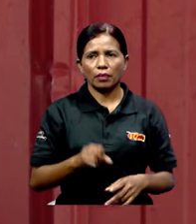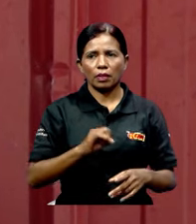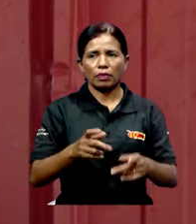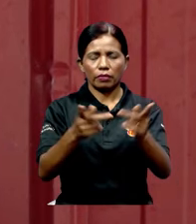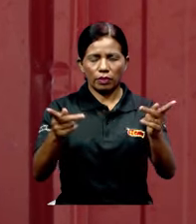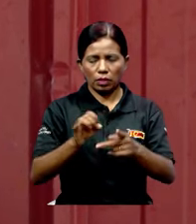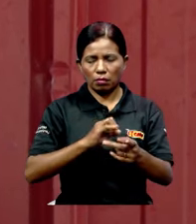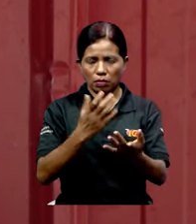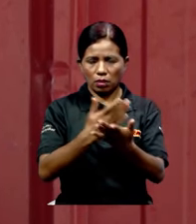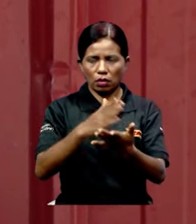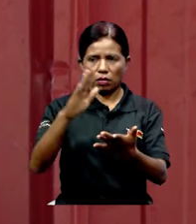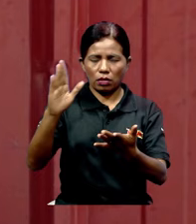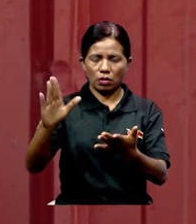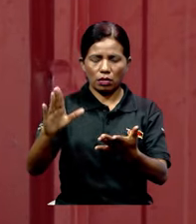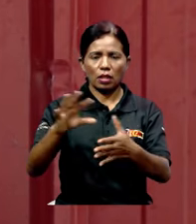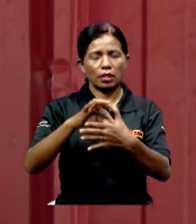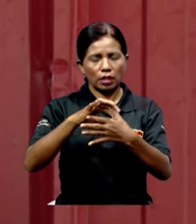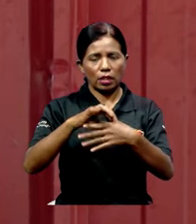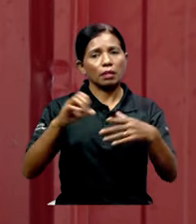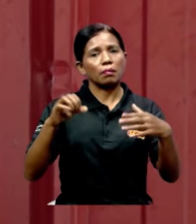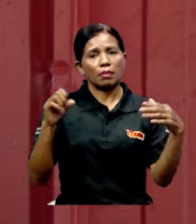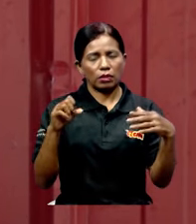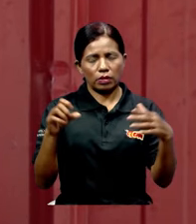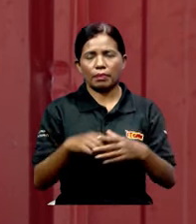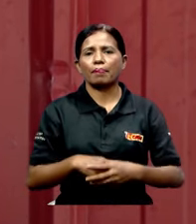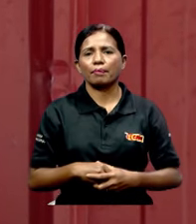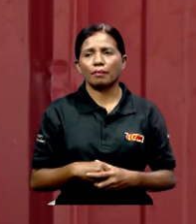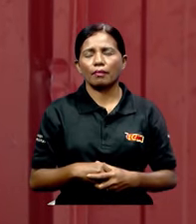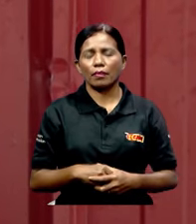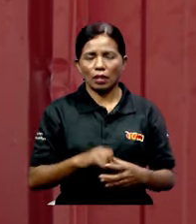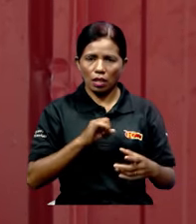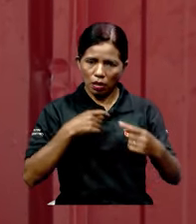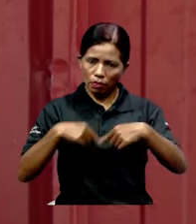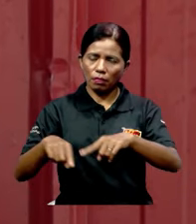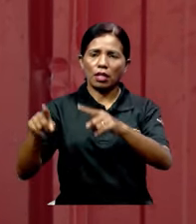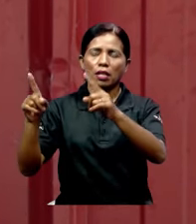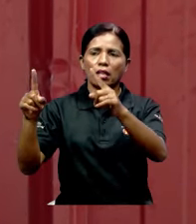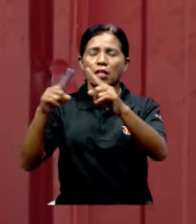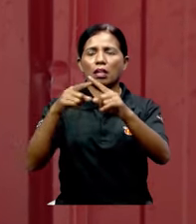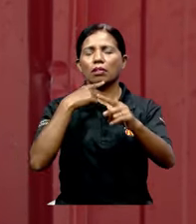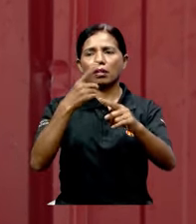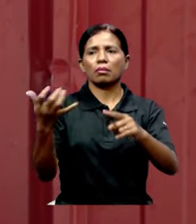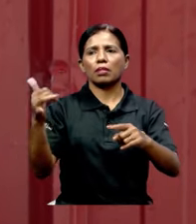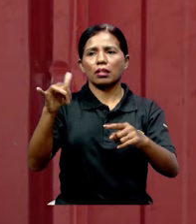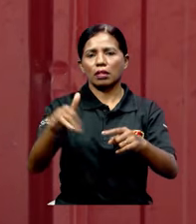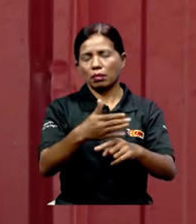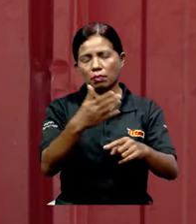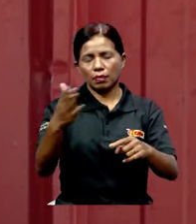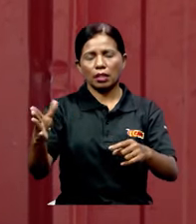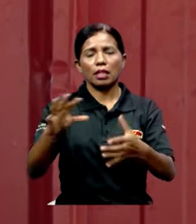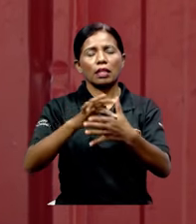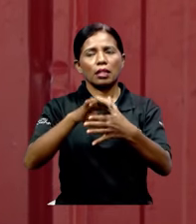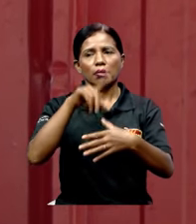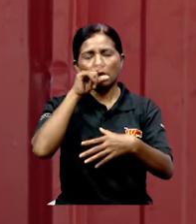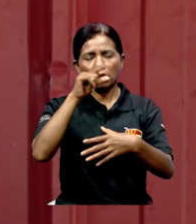ne be ma hola be nang manu ne ba ayam potong ne ba entang hato ne ba hawa tete basira dan katak imina ayam potong ne ni